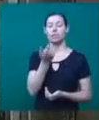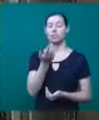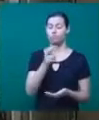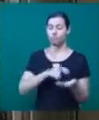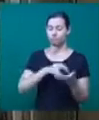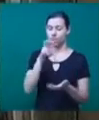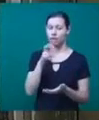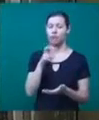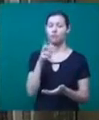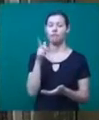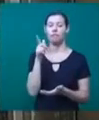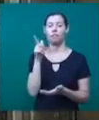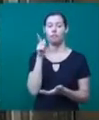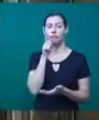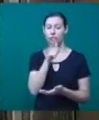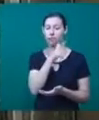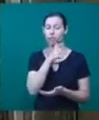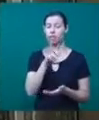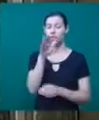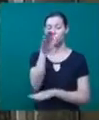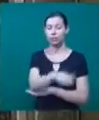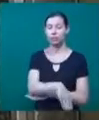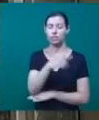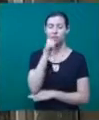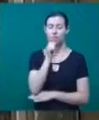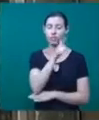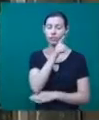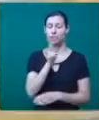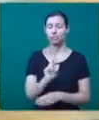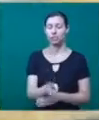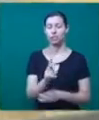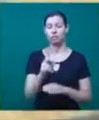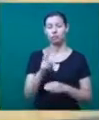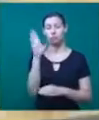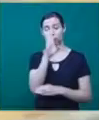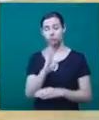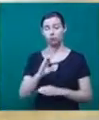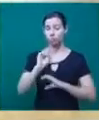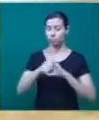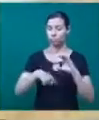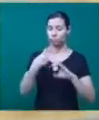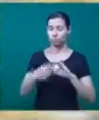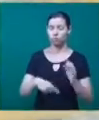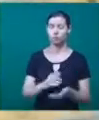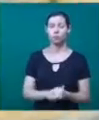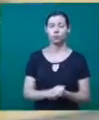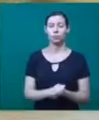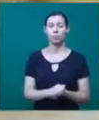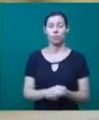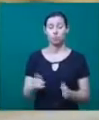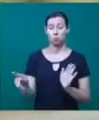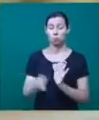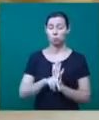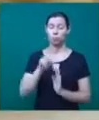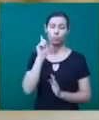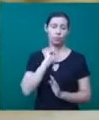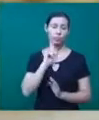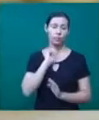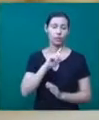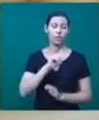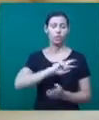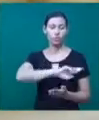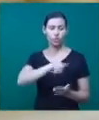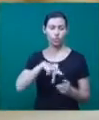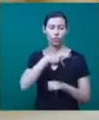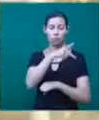está sempre ali, marcando presença. No Brasil e no mundo. A receita tipicamente mineira já chegou em vários países,